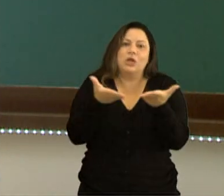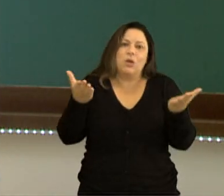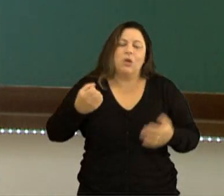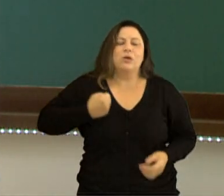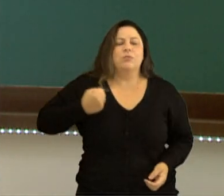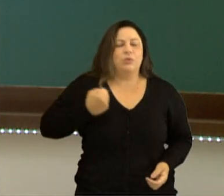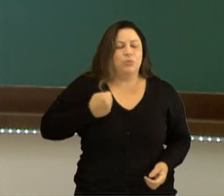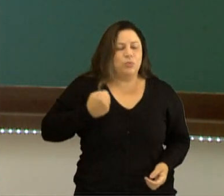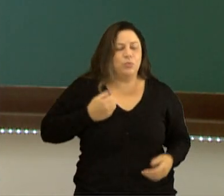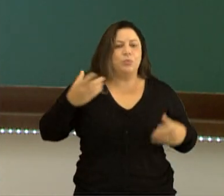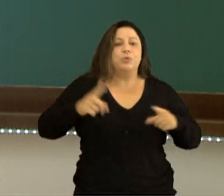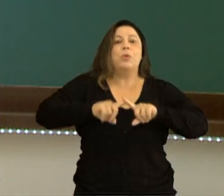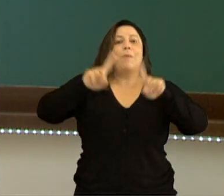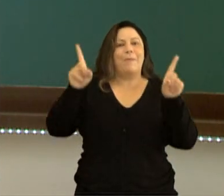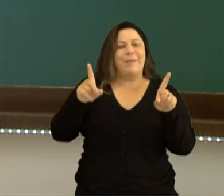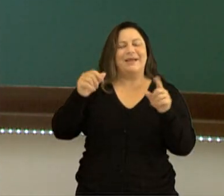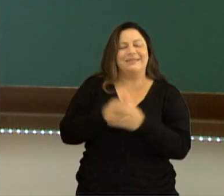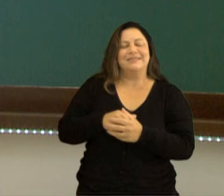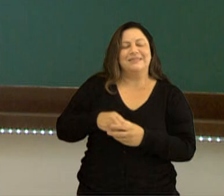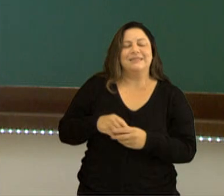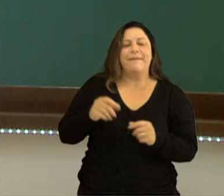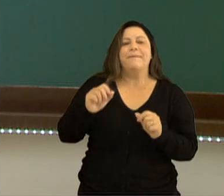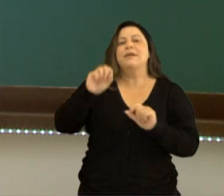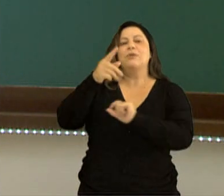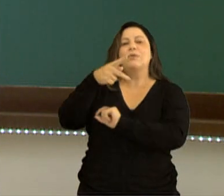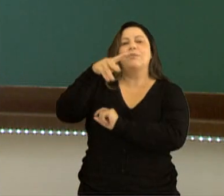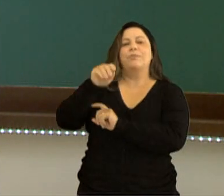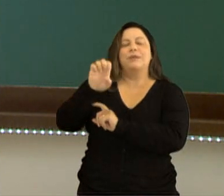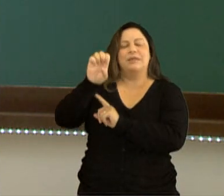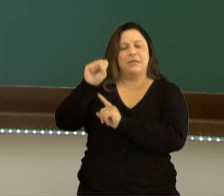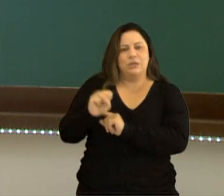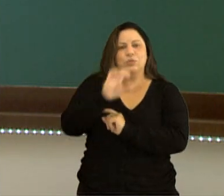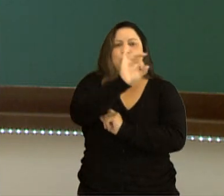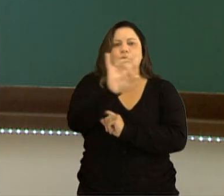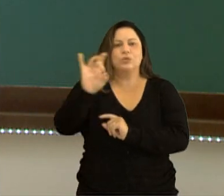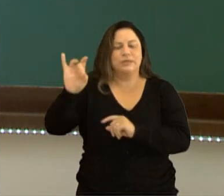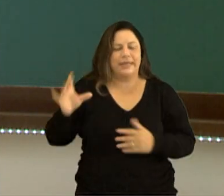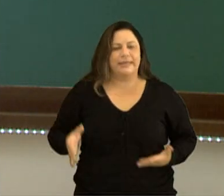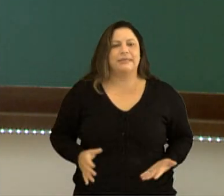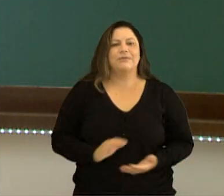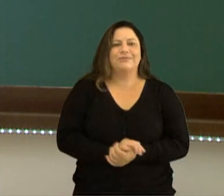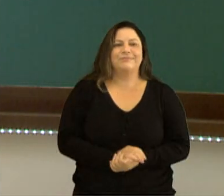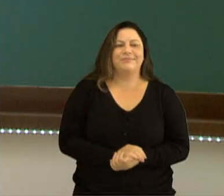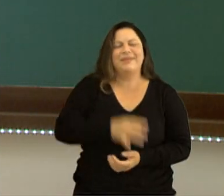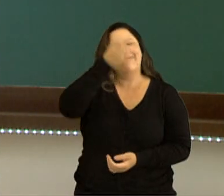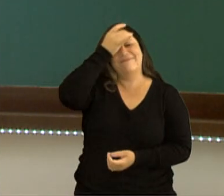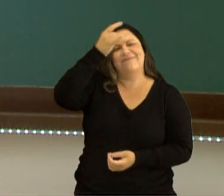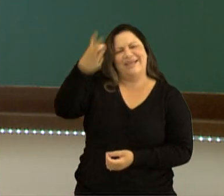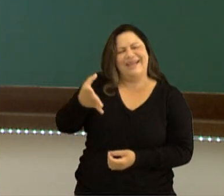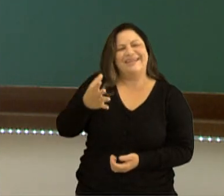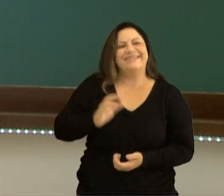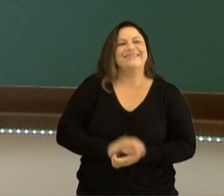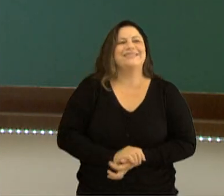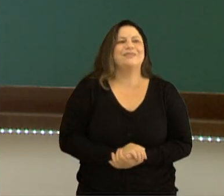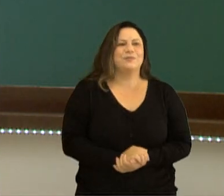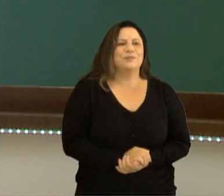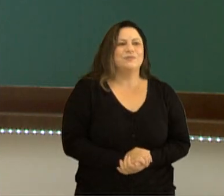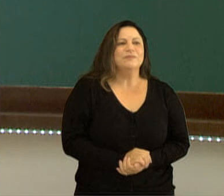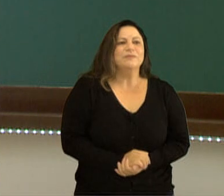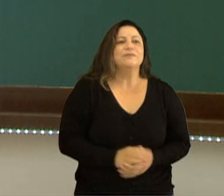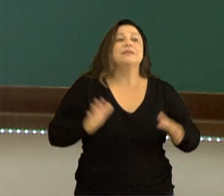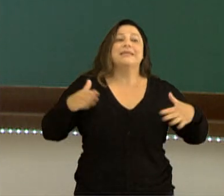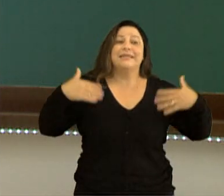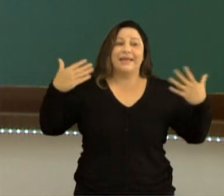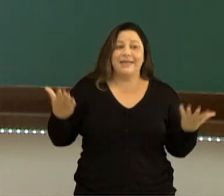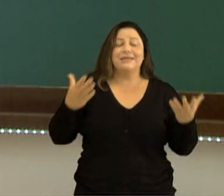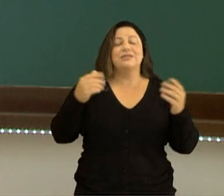número, e sim pelos pesos que a gente tem de cada um deles, né? Tranquilo, gente, bem fácil a questão. Daí a gente